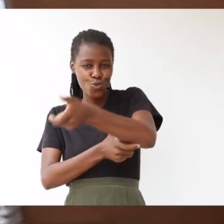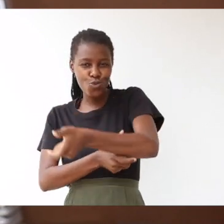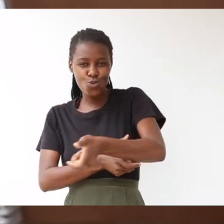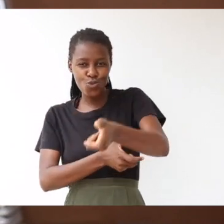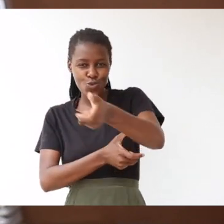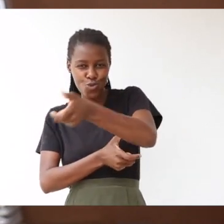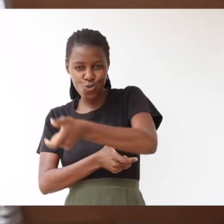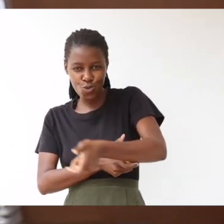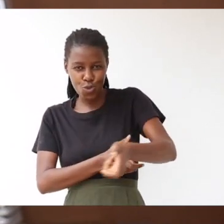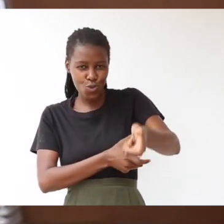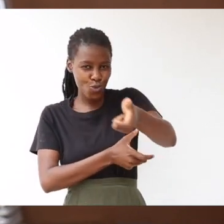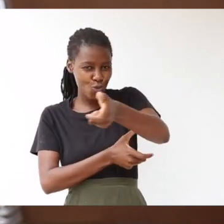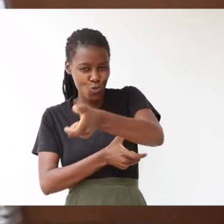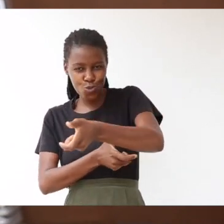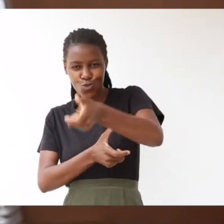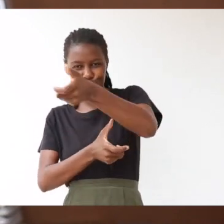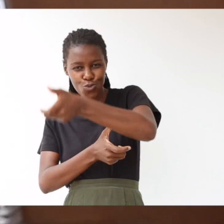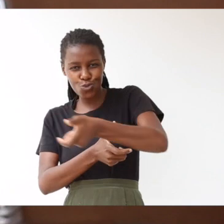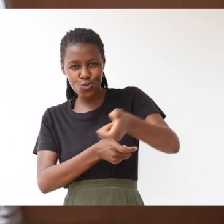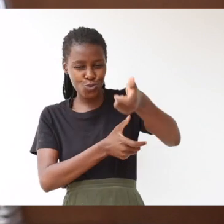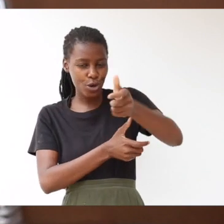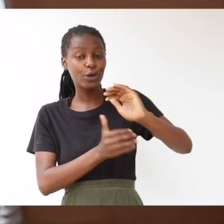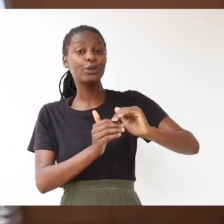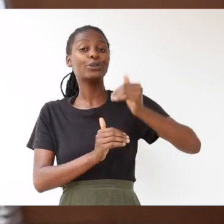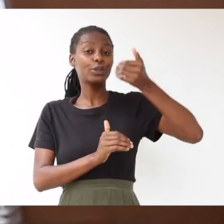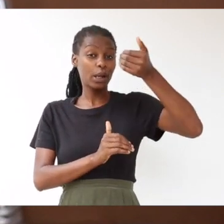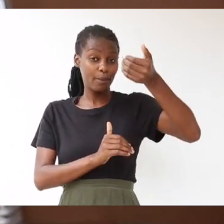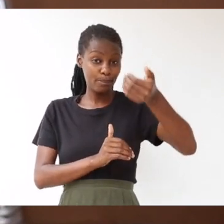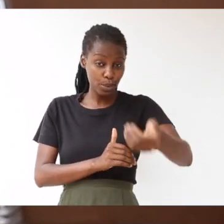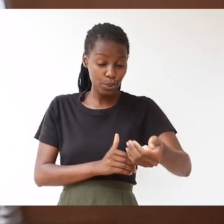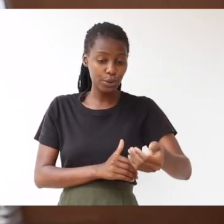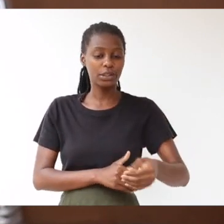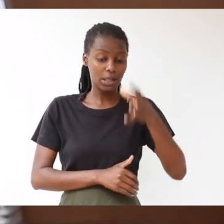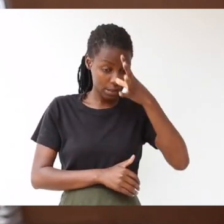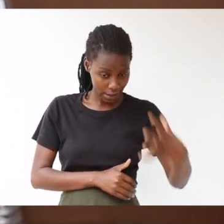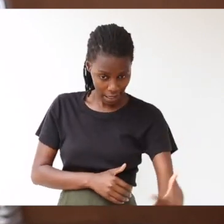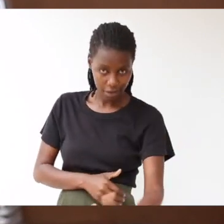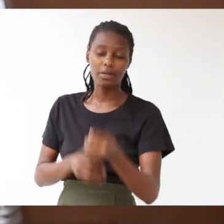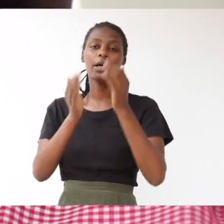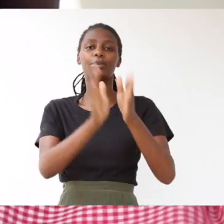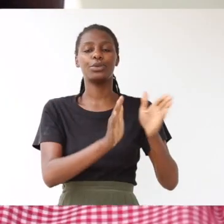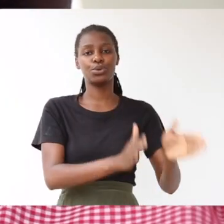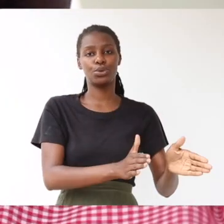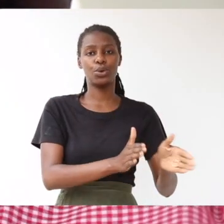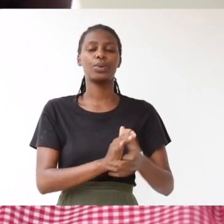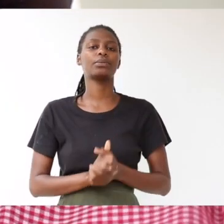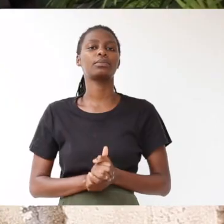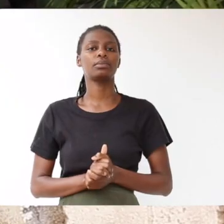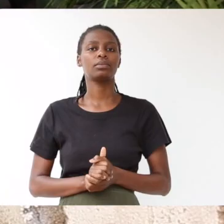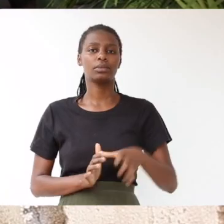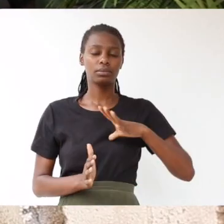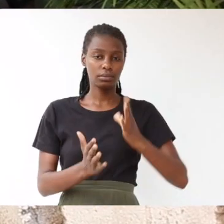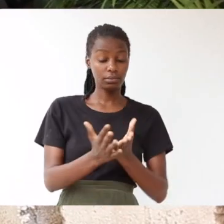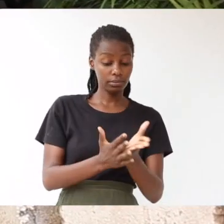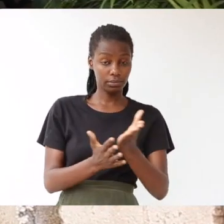depois ou água, depois entrar, depois tiver pessoa. Algumas estratégias para